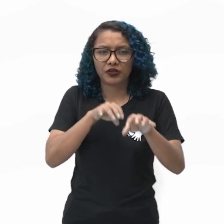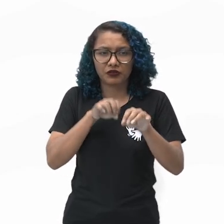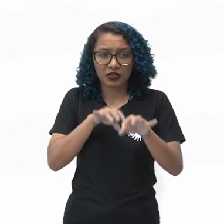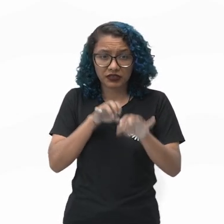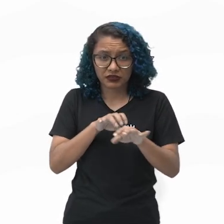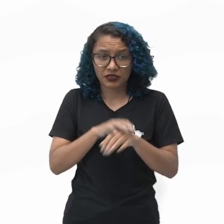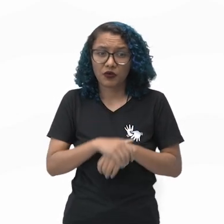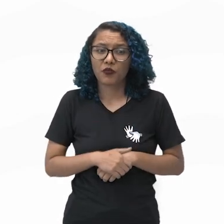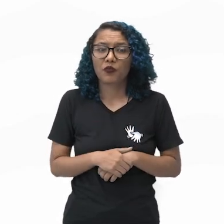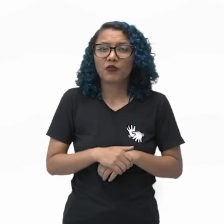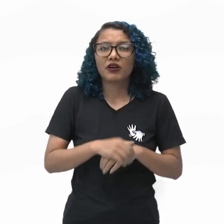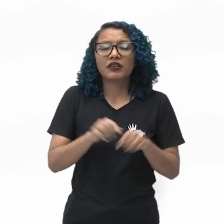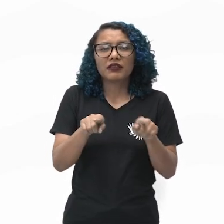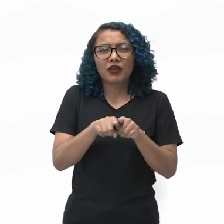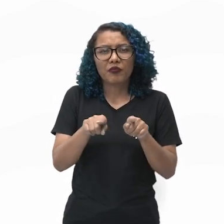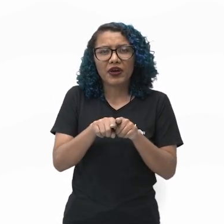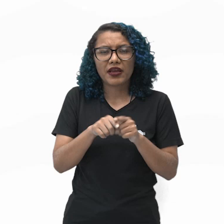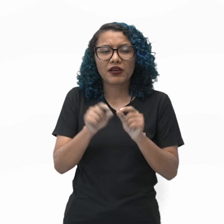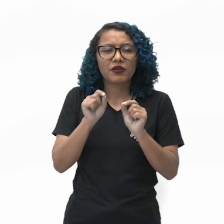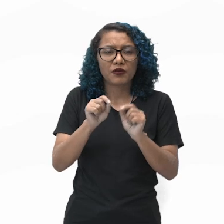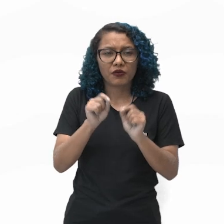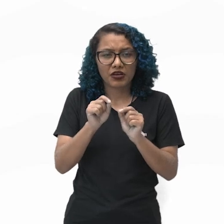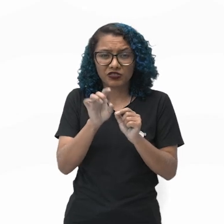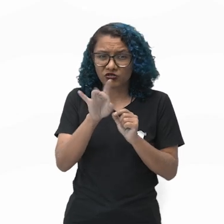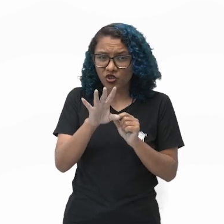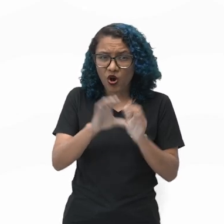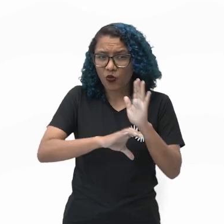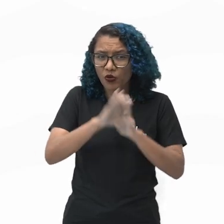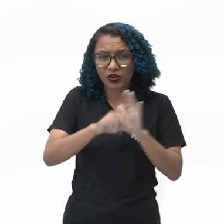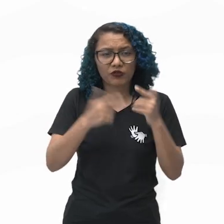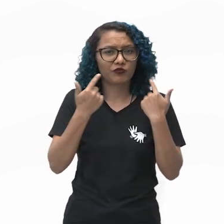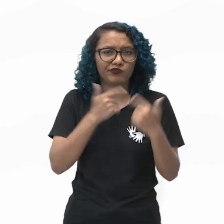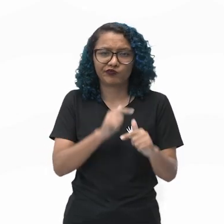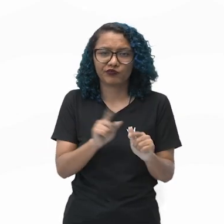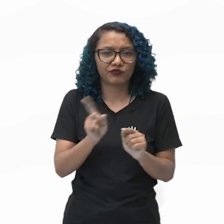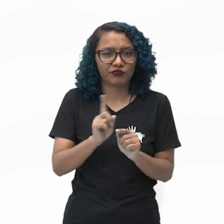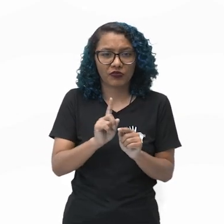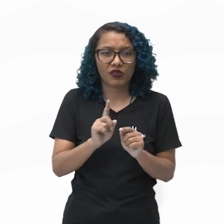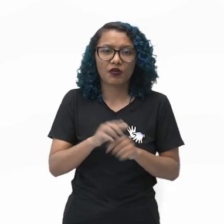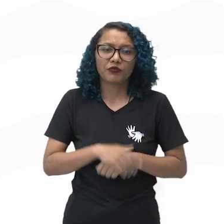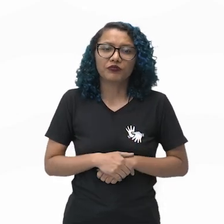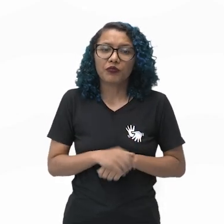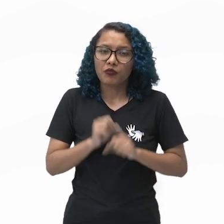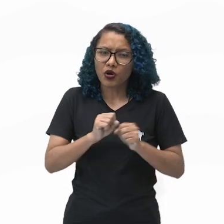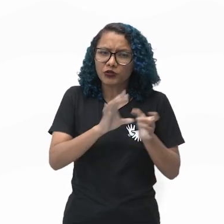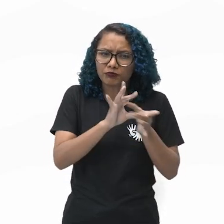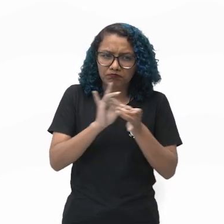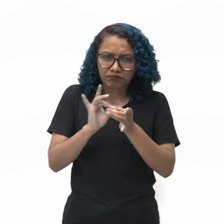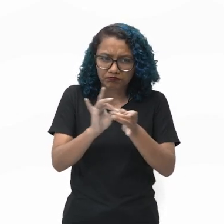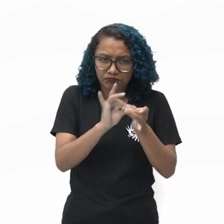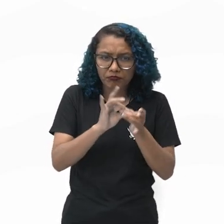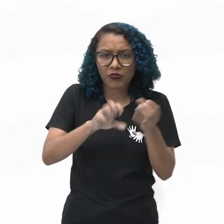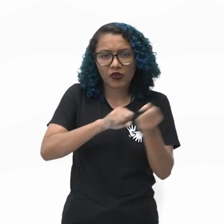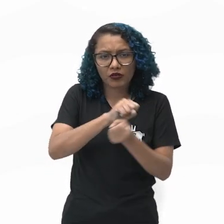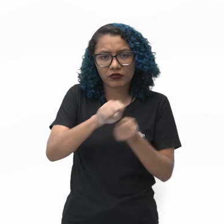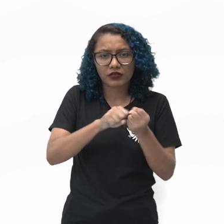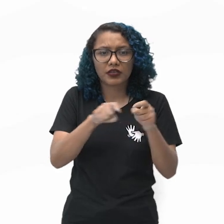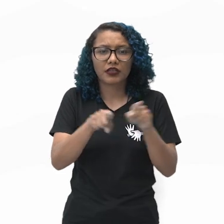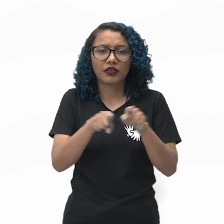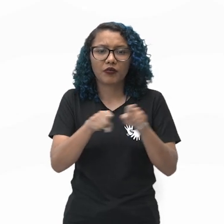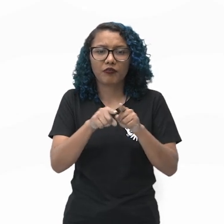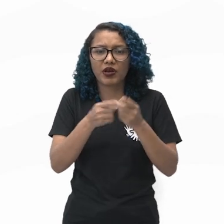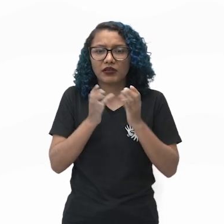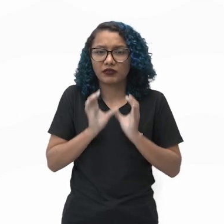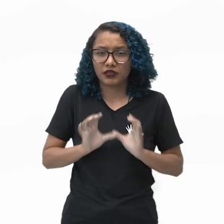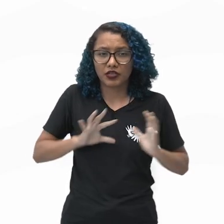currículo tradicional, integrando a sustentabilidade e a cidadania global, o que contribui